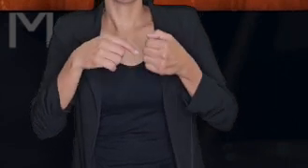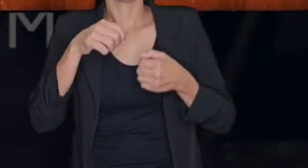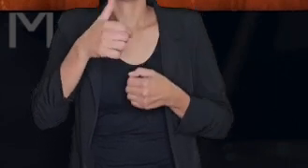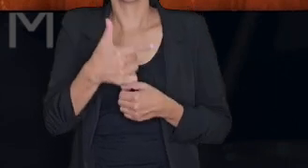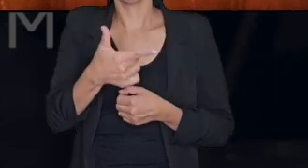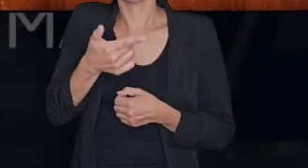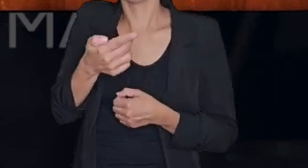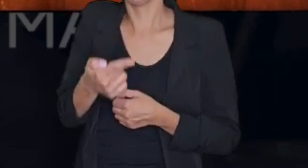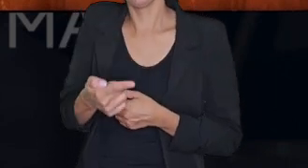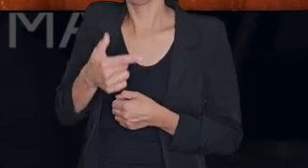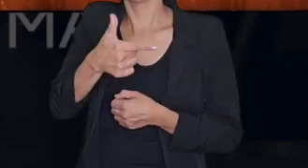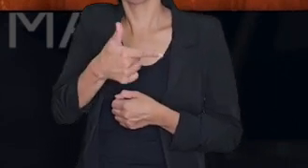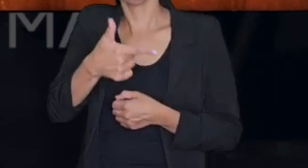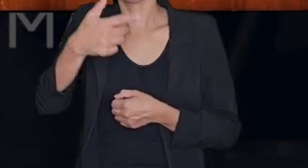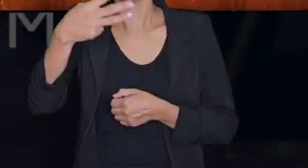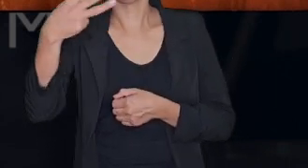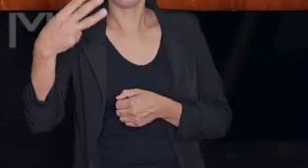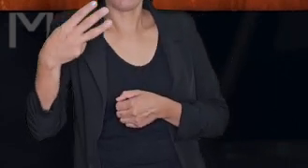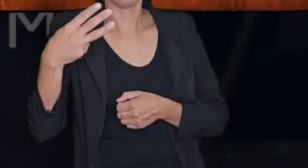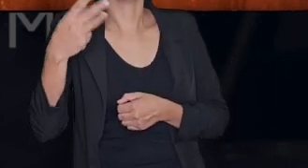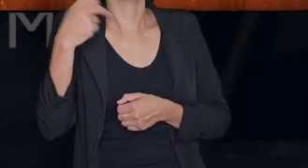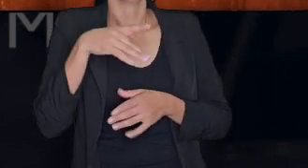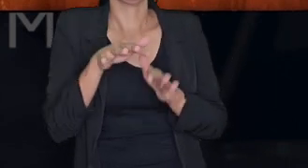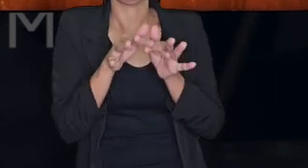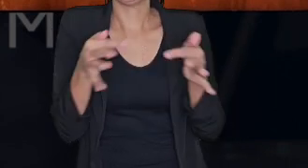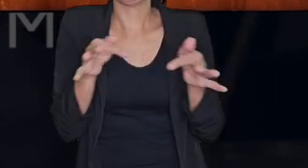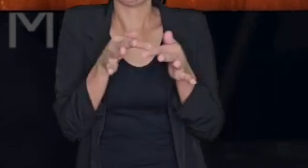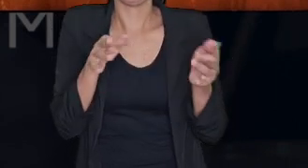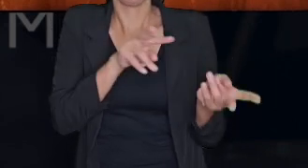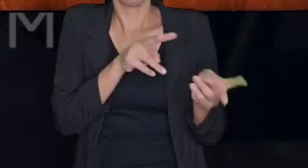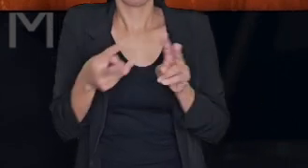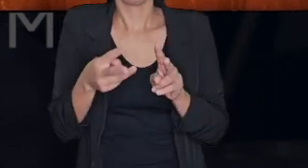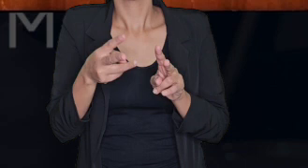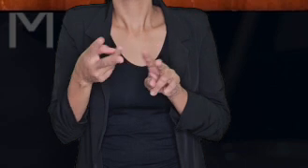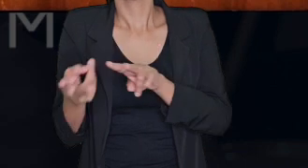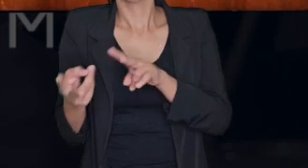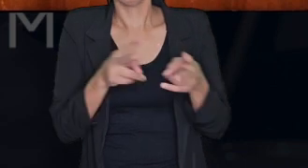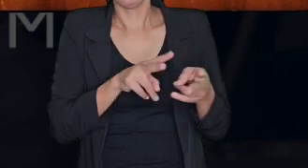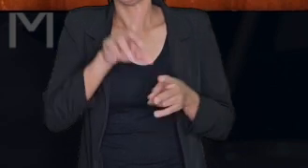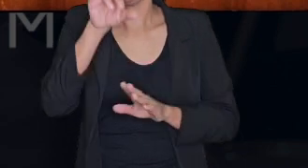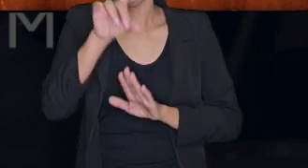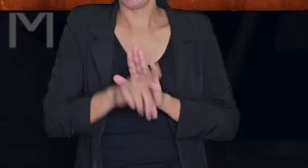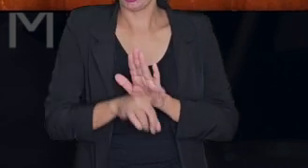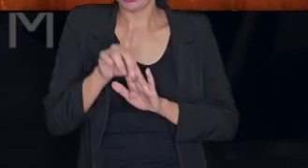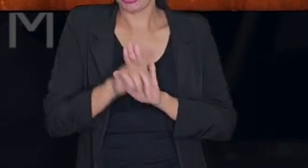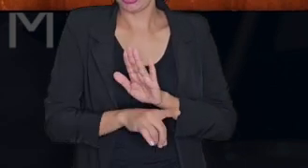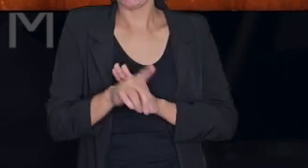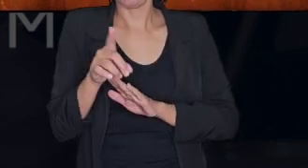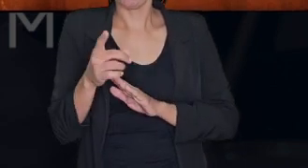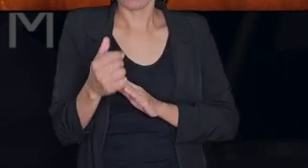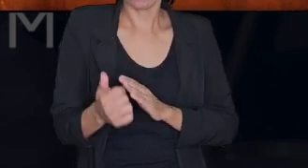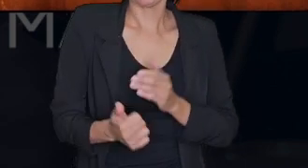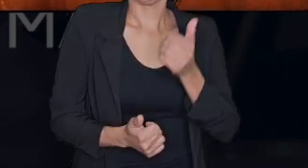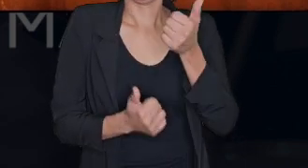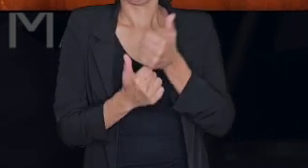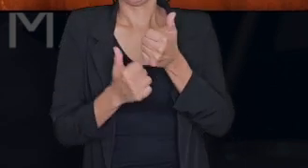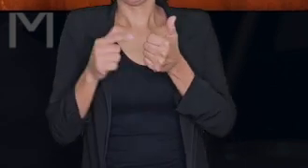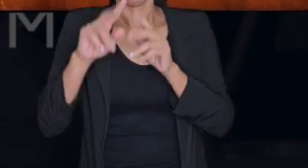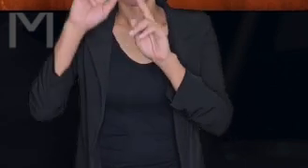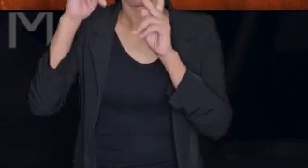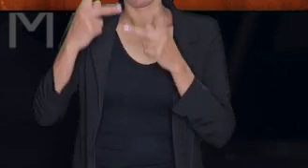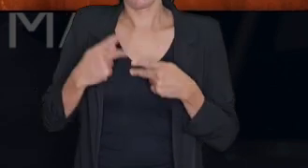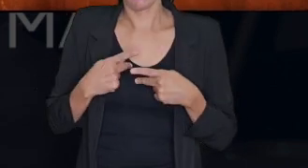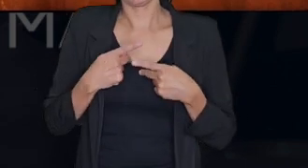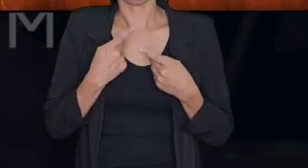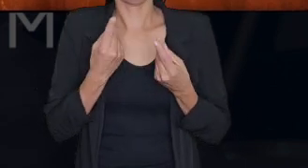espólio. Sério? Artigo 23 da Lei 9.532 de 97. Simples assim. Na transferência de direito de propriedade